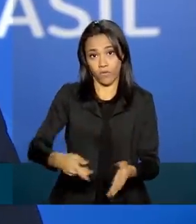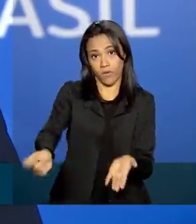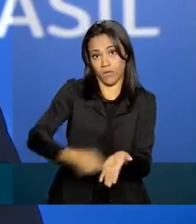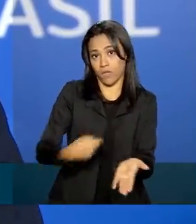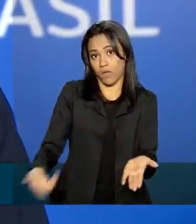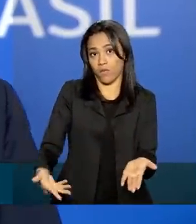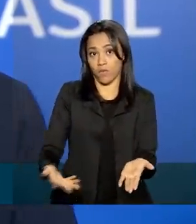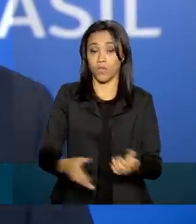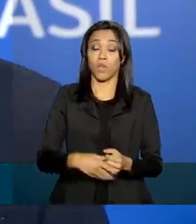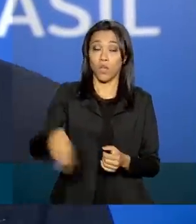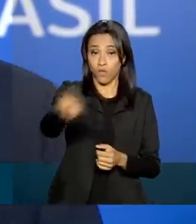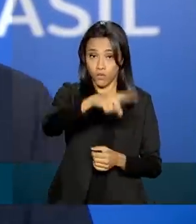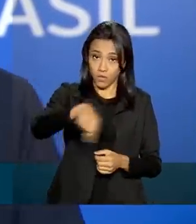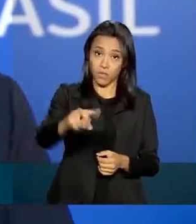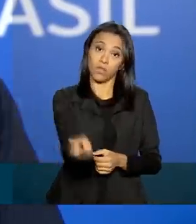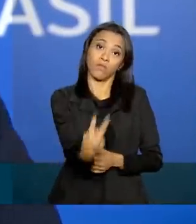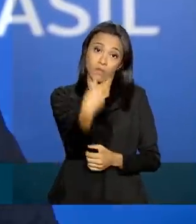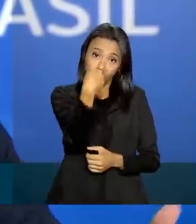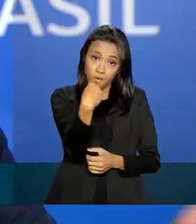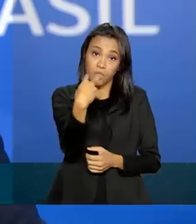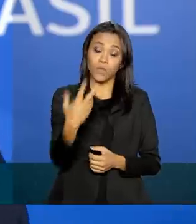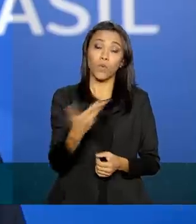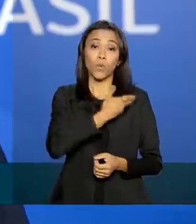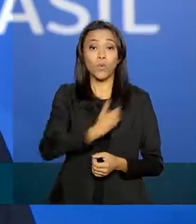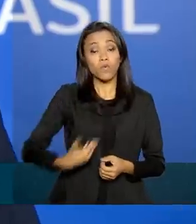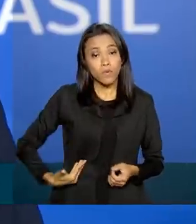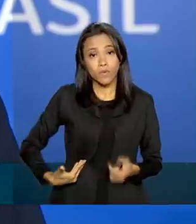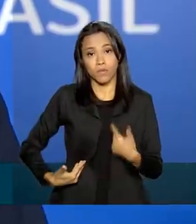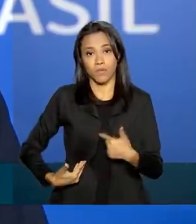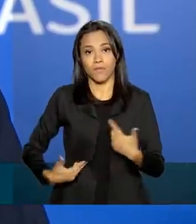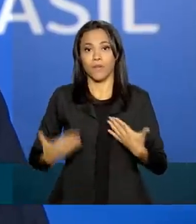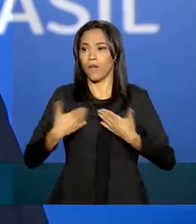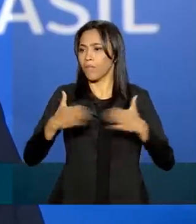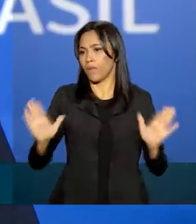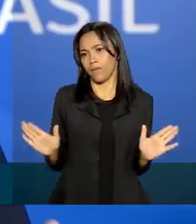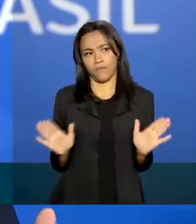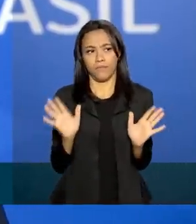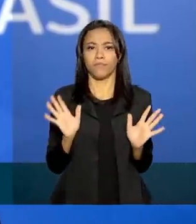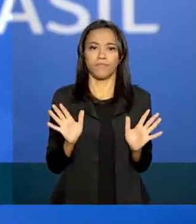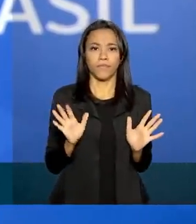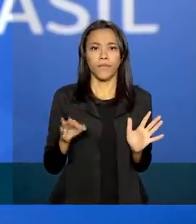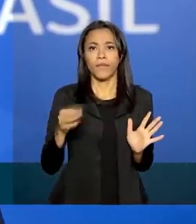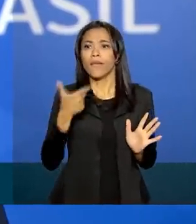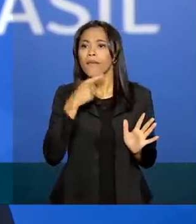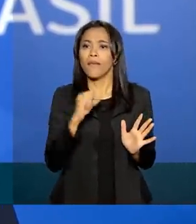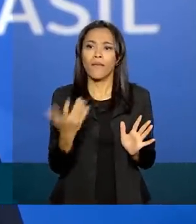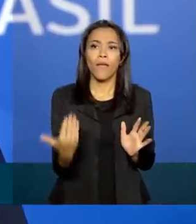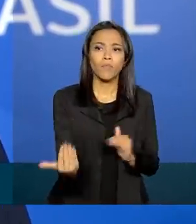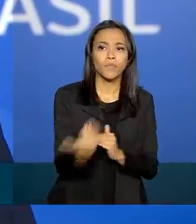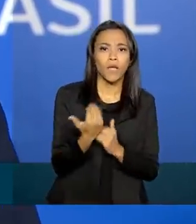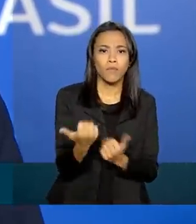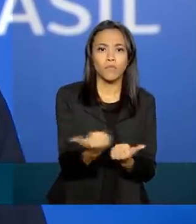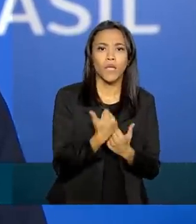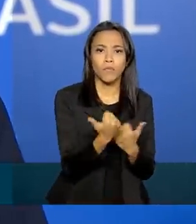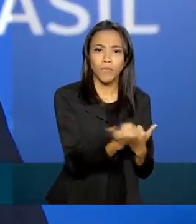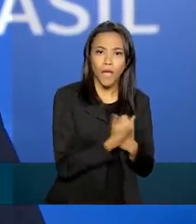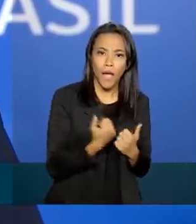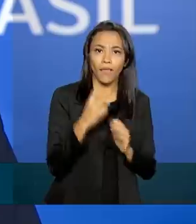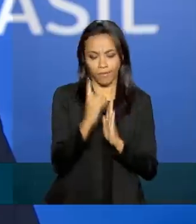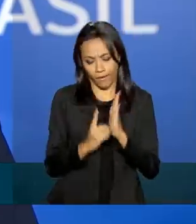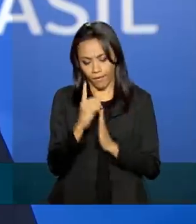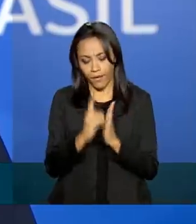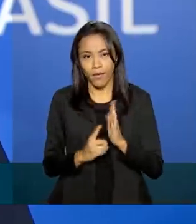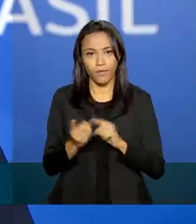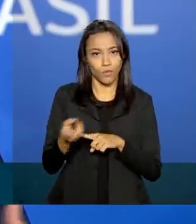não talvez nos ouvindo agora um governo aberto quem tiver qualquer contribuição dada via decreto via